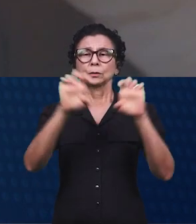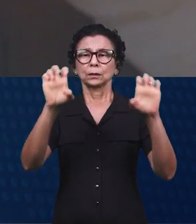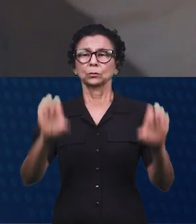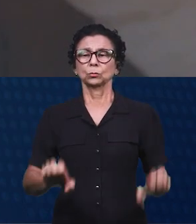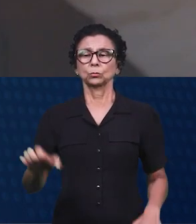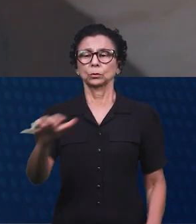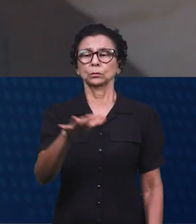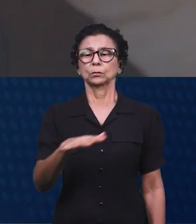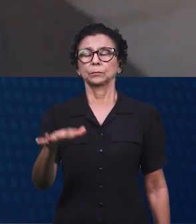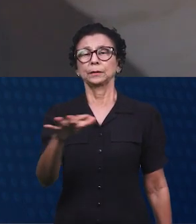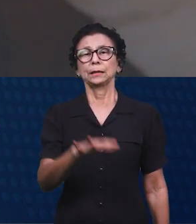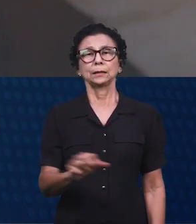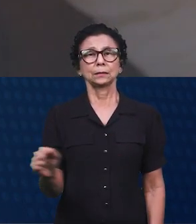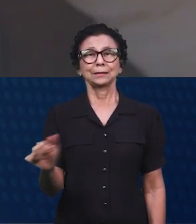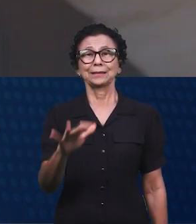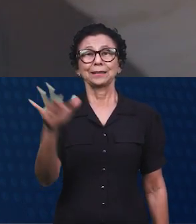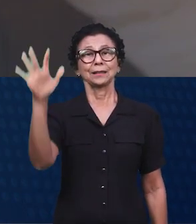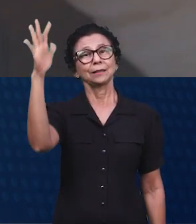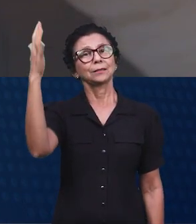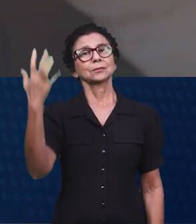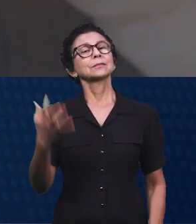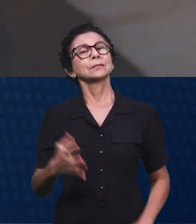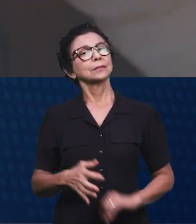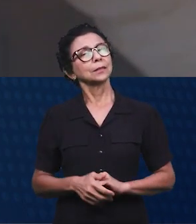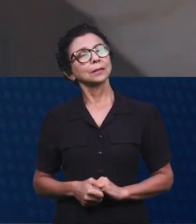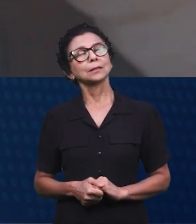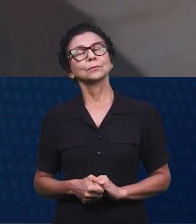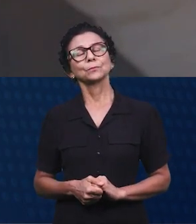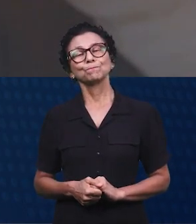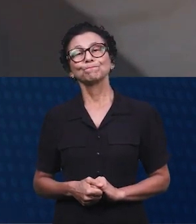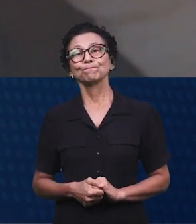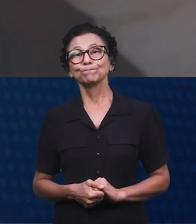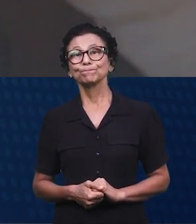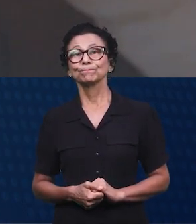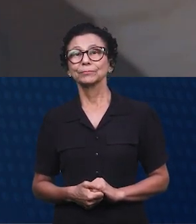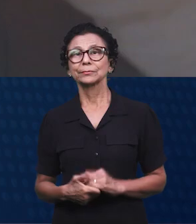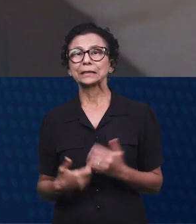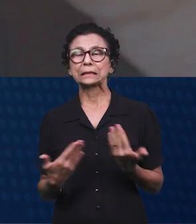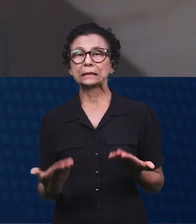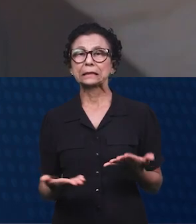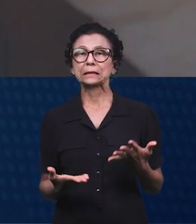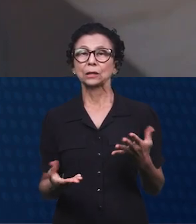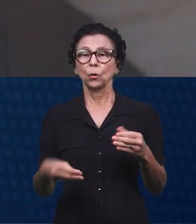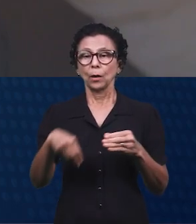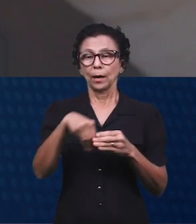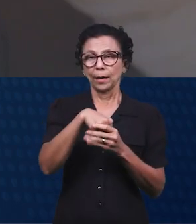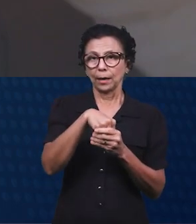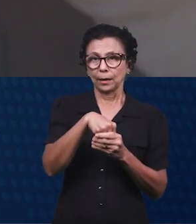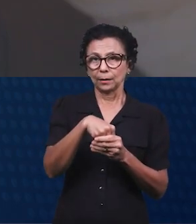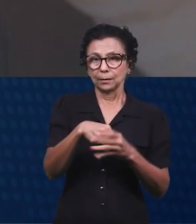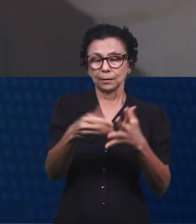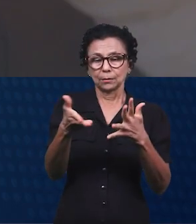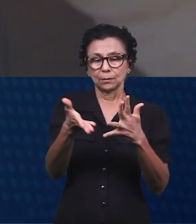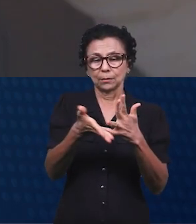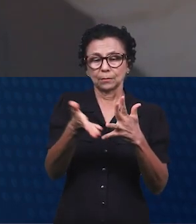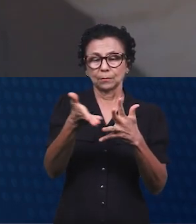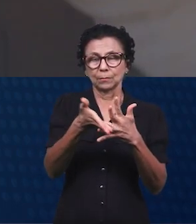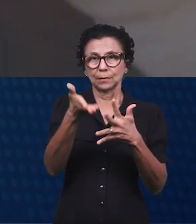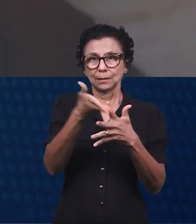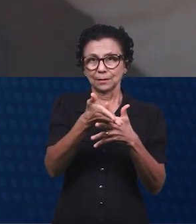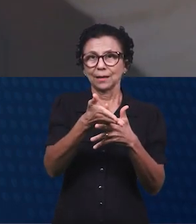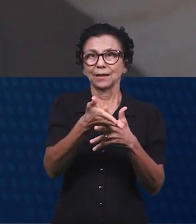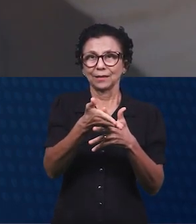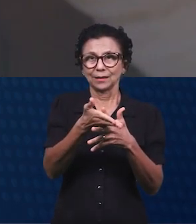custo mais alto. Então, isso reflete diretamente no custo da mensalidade. Então, uma desvantagem já